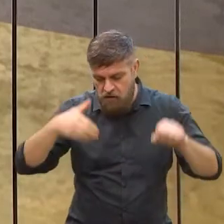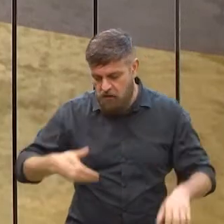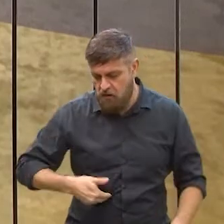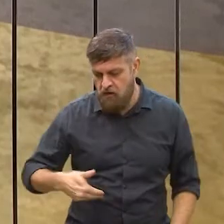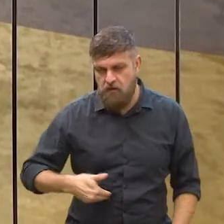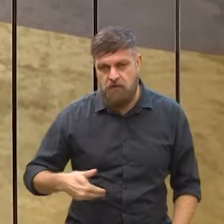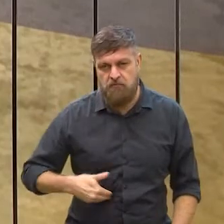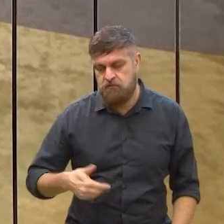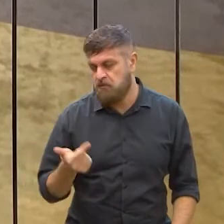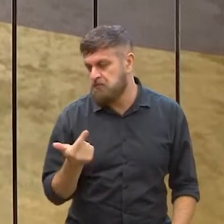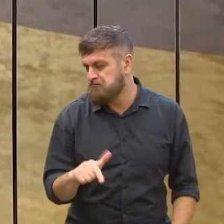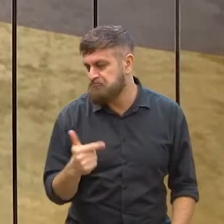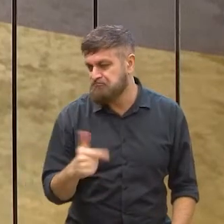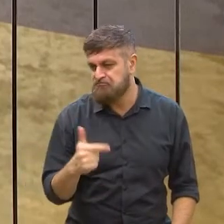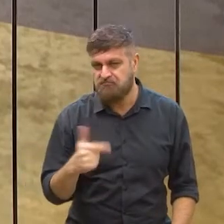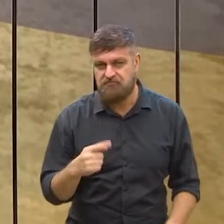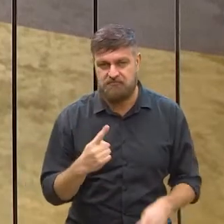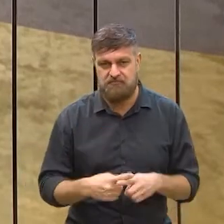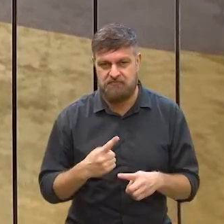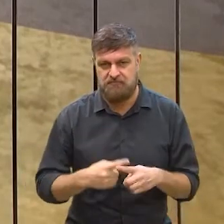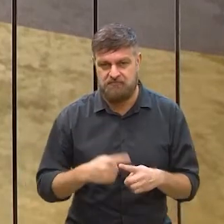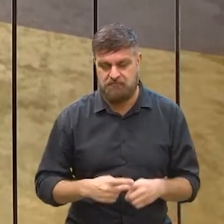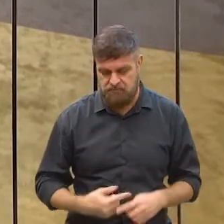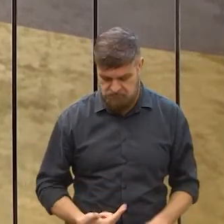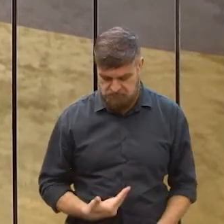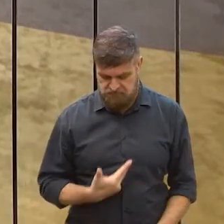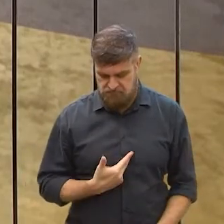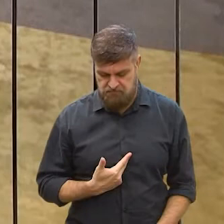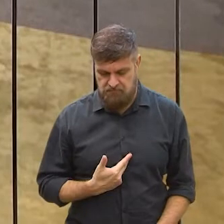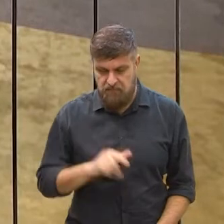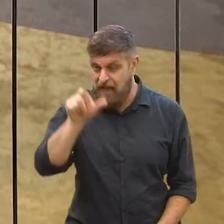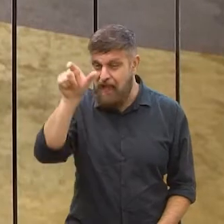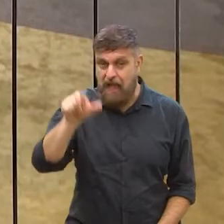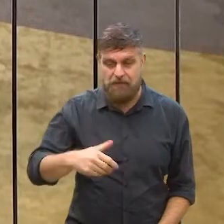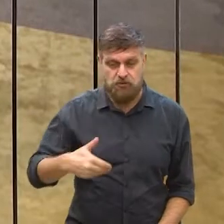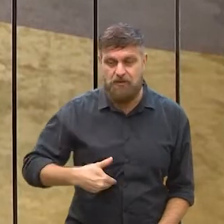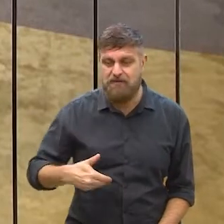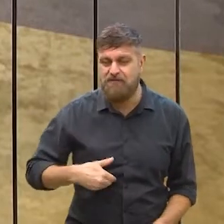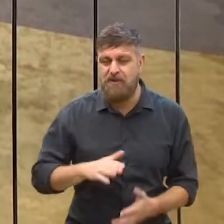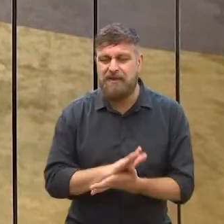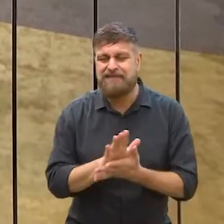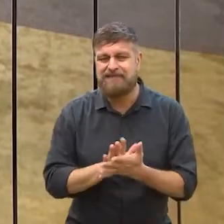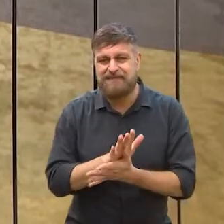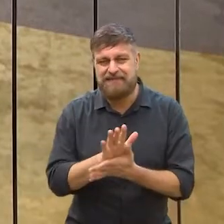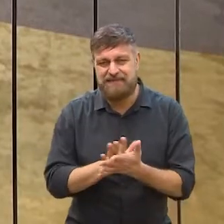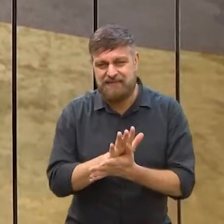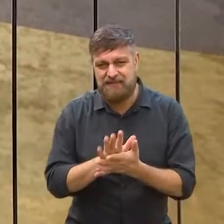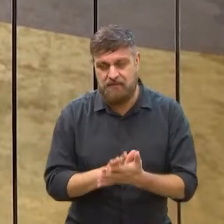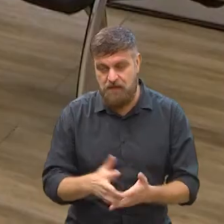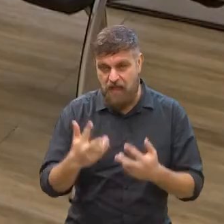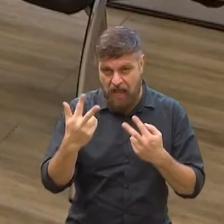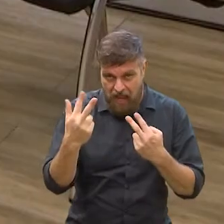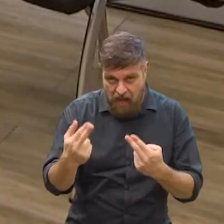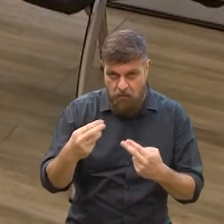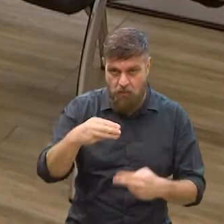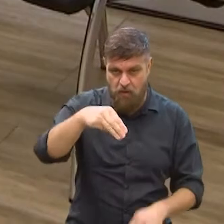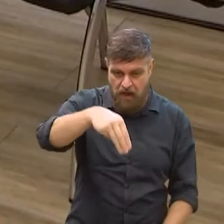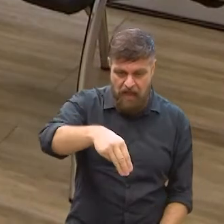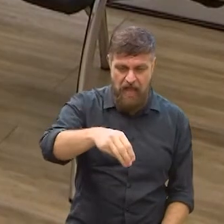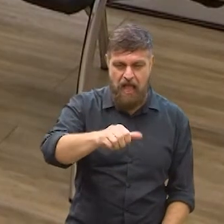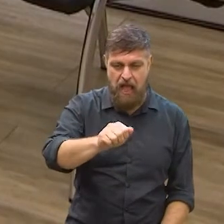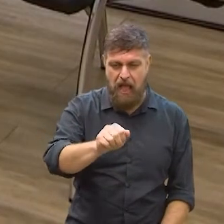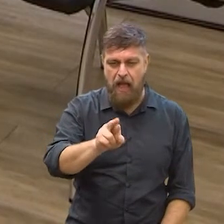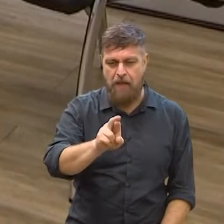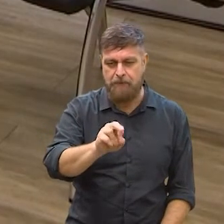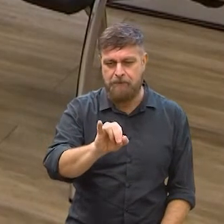ato cirúrgico inibe o hormônio da grelina, então eu não sinto fome no dia seguinte, mas como a Marilda falou, de repente eu estou num